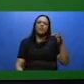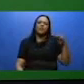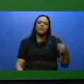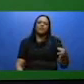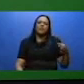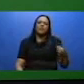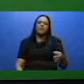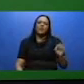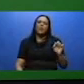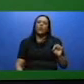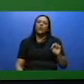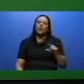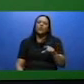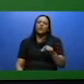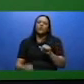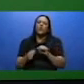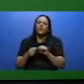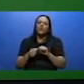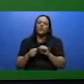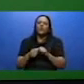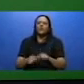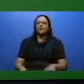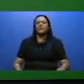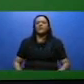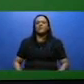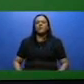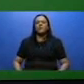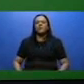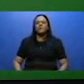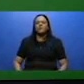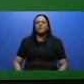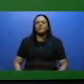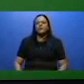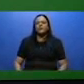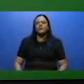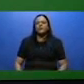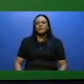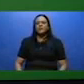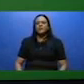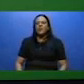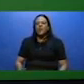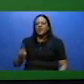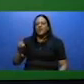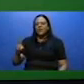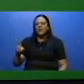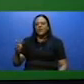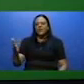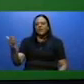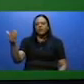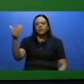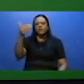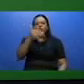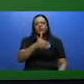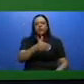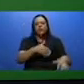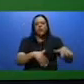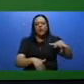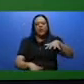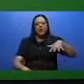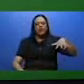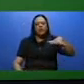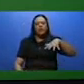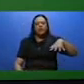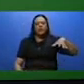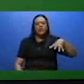você faria. Presta atenção, agora vai usar a imaginação. Ó. Você chegou a uma aldeia e em poucas